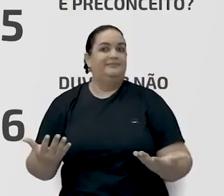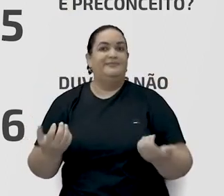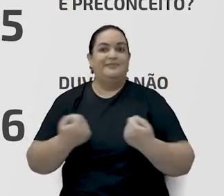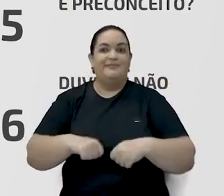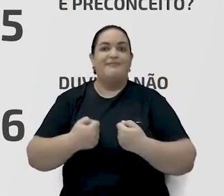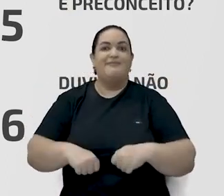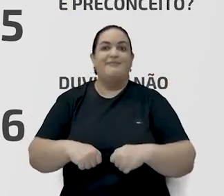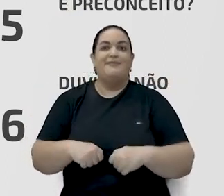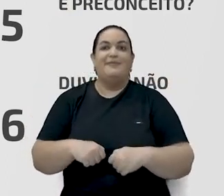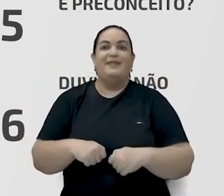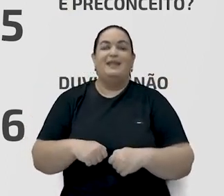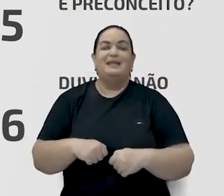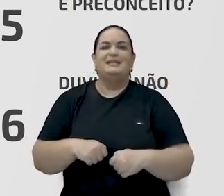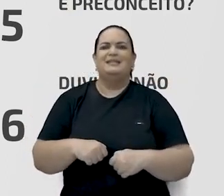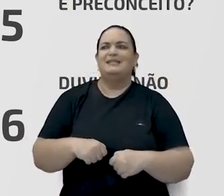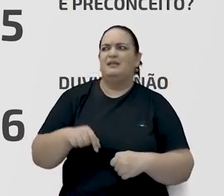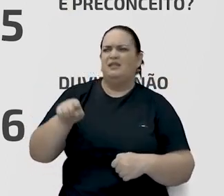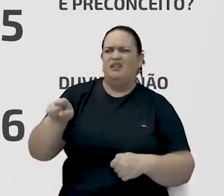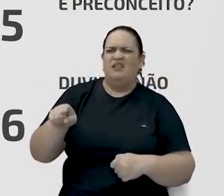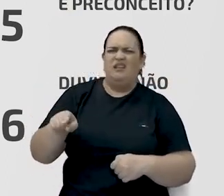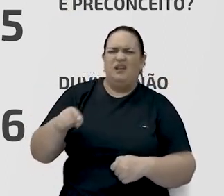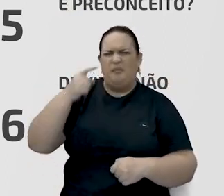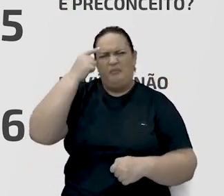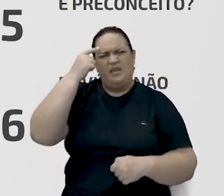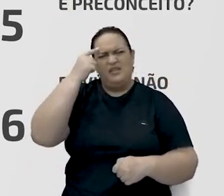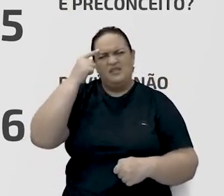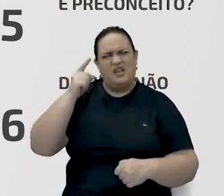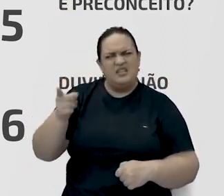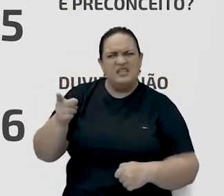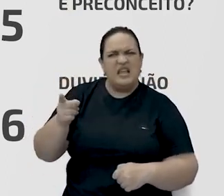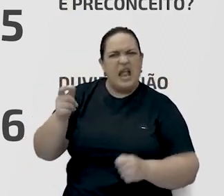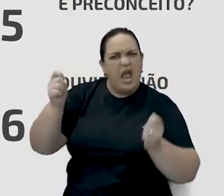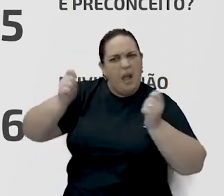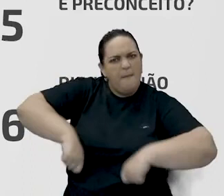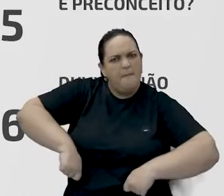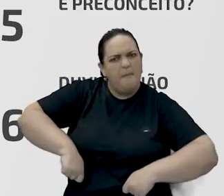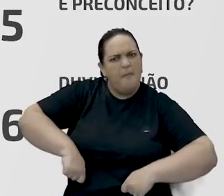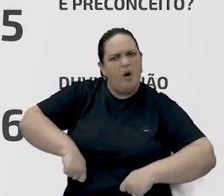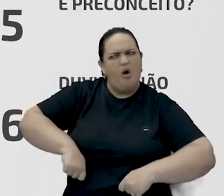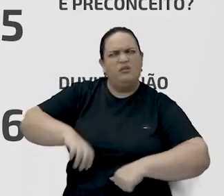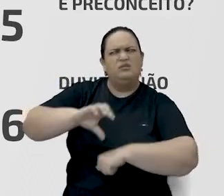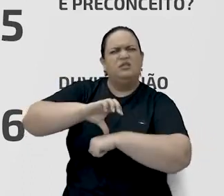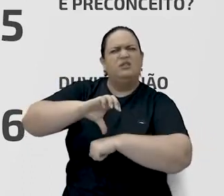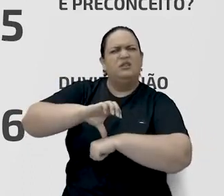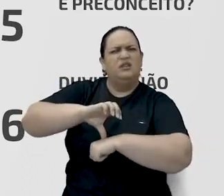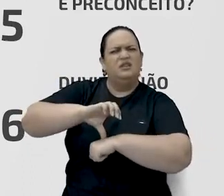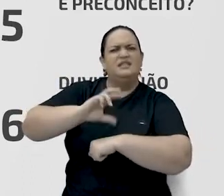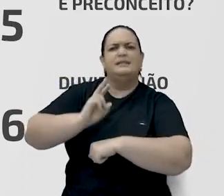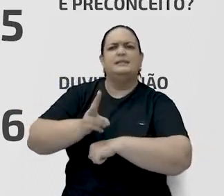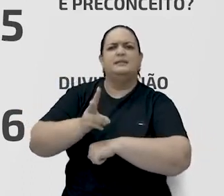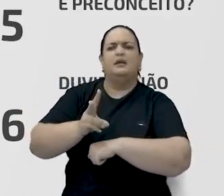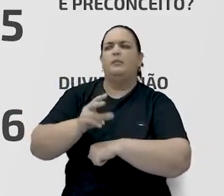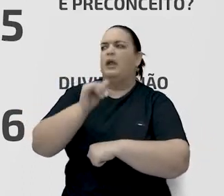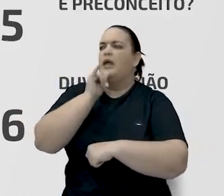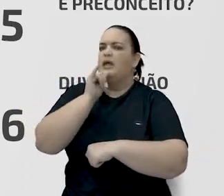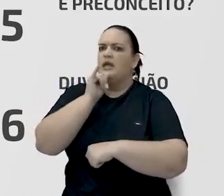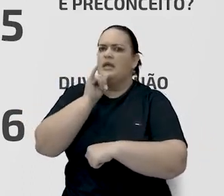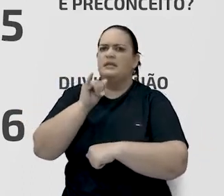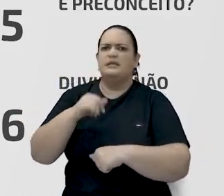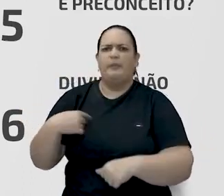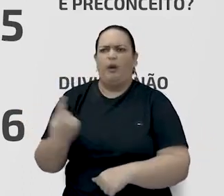gente espera, muito impactante naquele cenário que está sendo criado ou na nossa vida. Se é